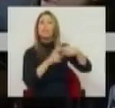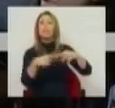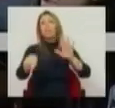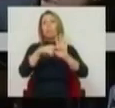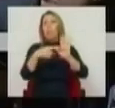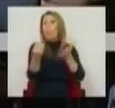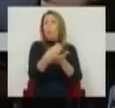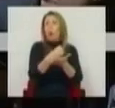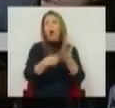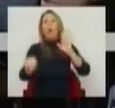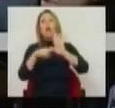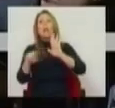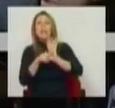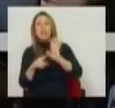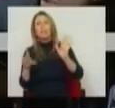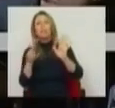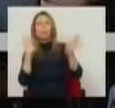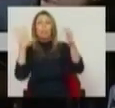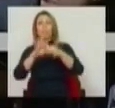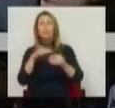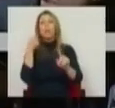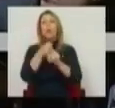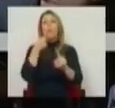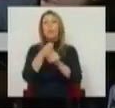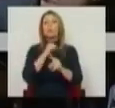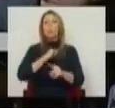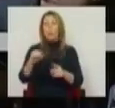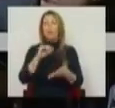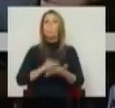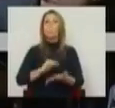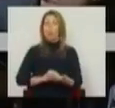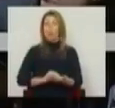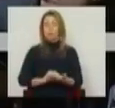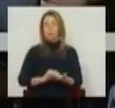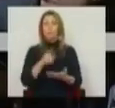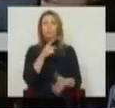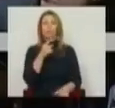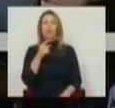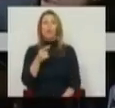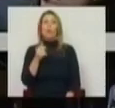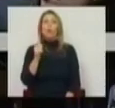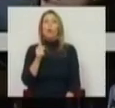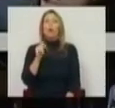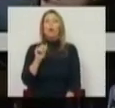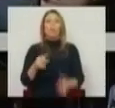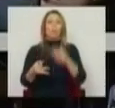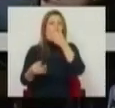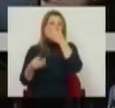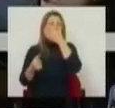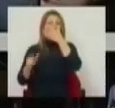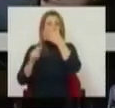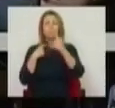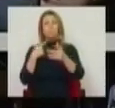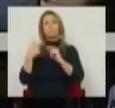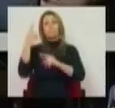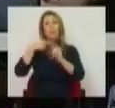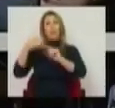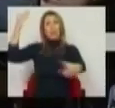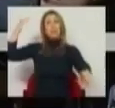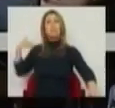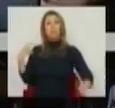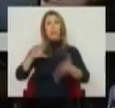à pobreza, sobre a pobreza. O Bloco de Esquerda apresentou há uma semana um projeto que visa justamente